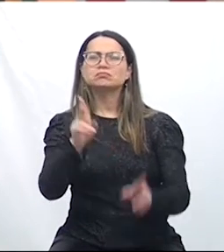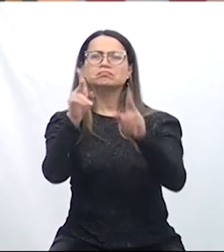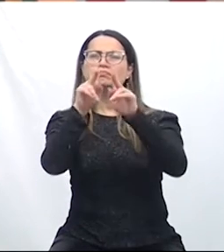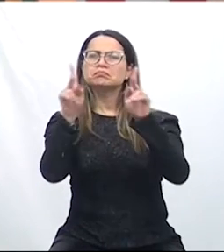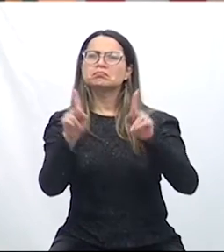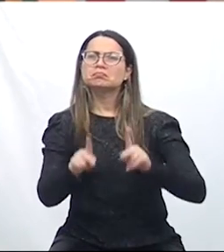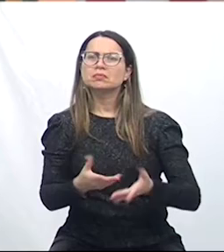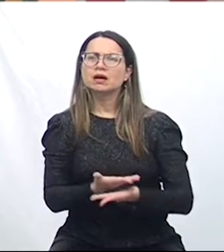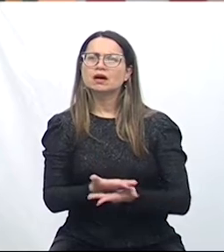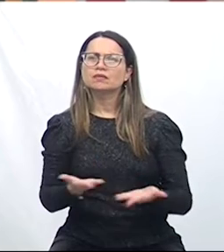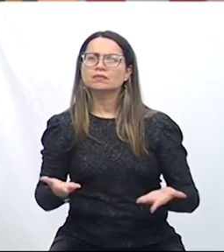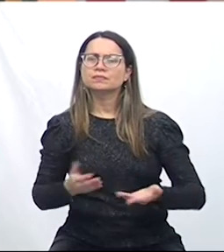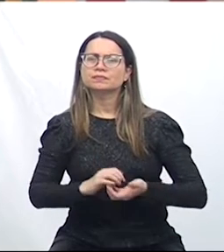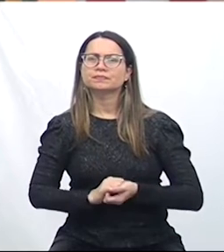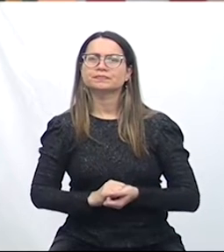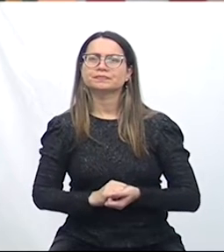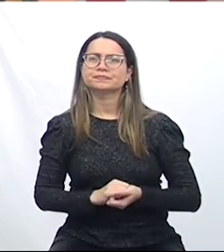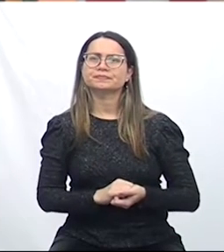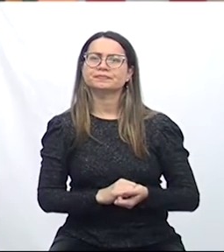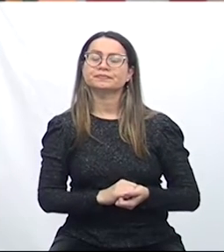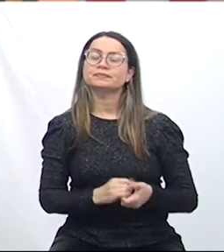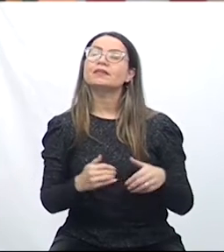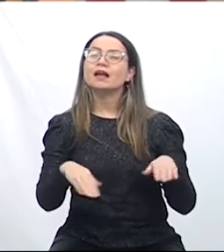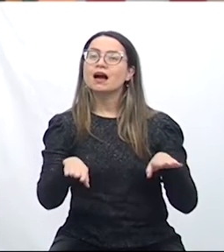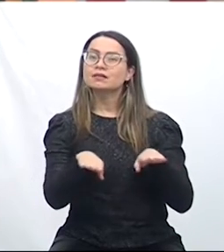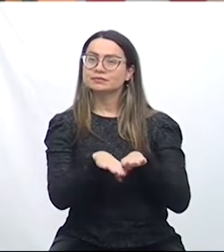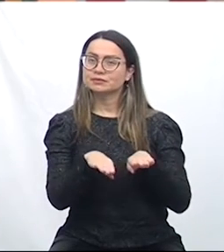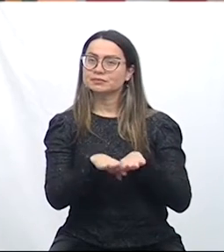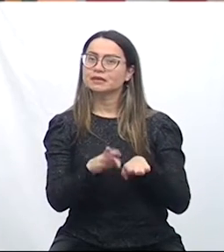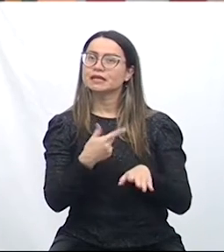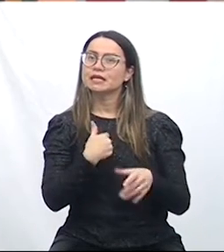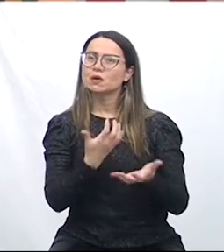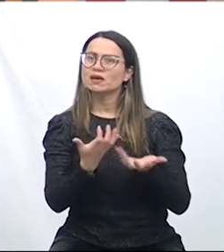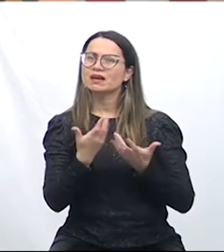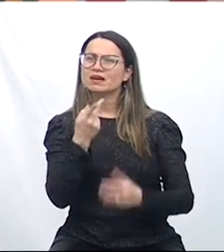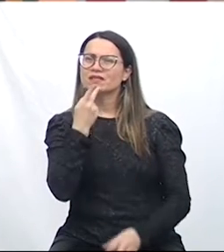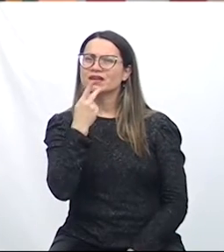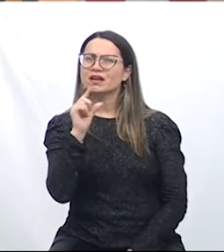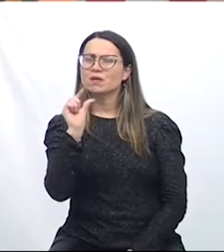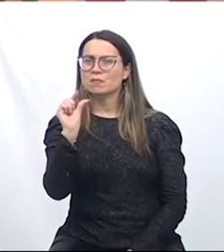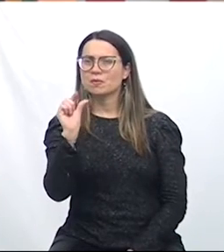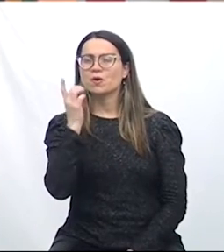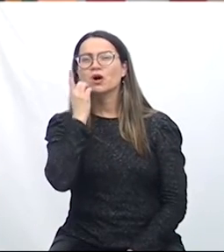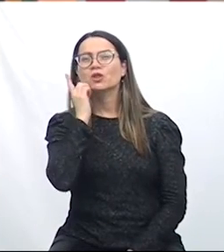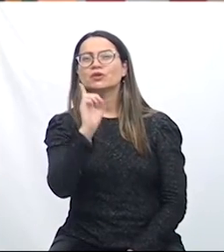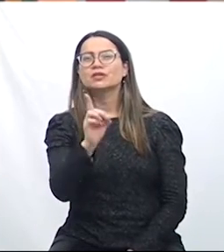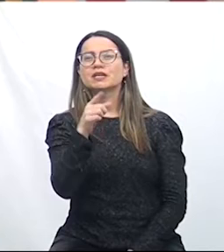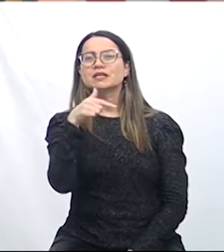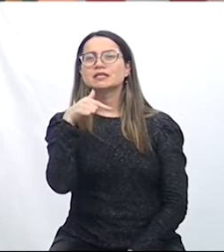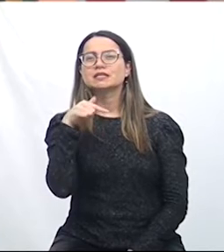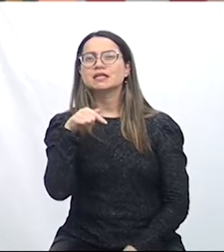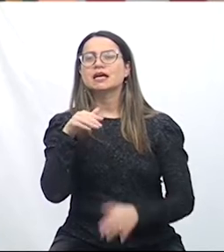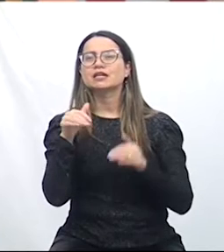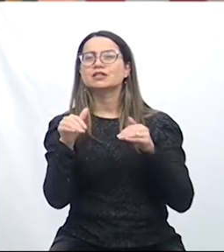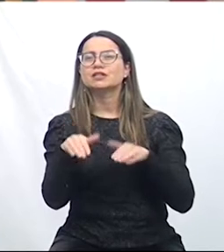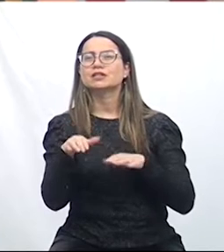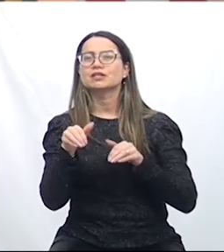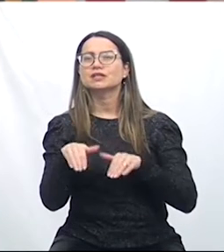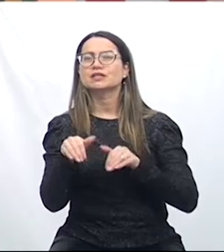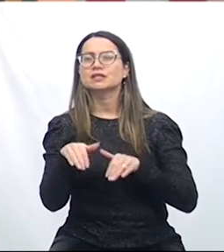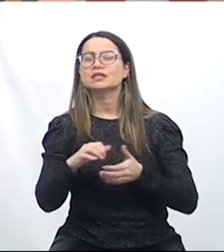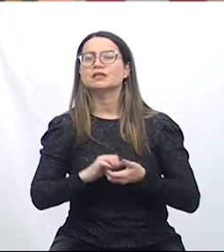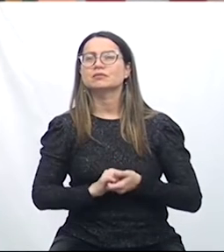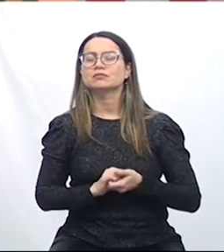Também, senhora presidente, quero falar um pouquinho do dia 7 de setembro, uma